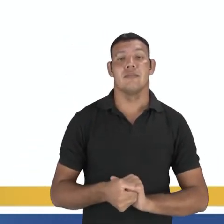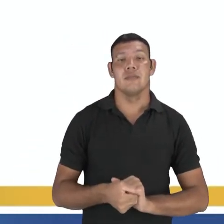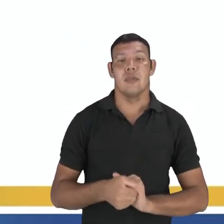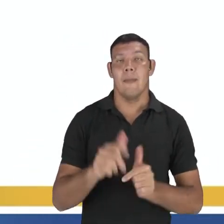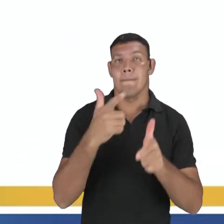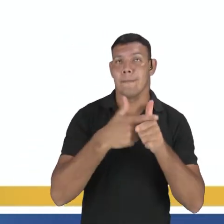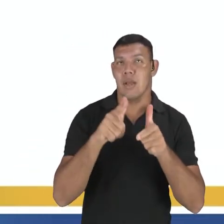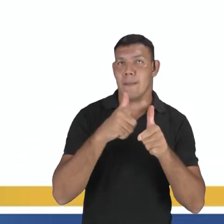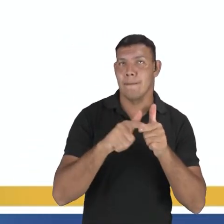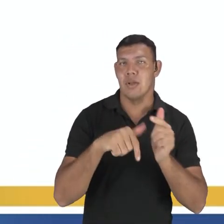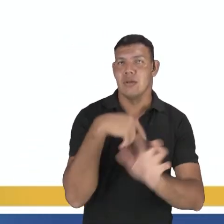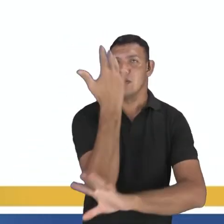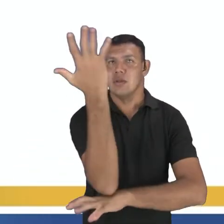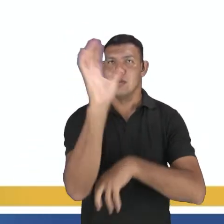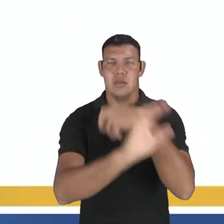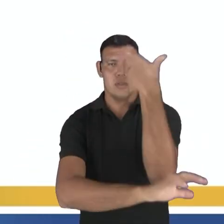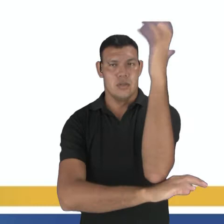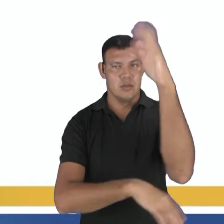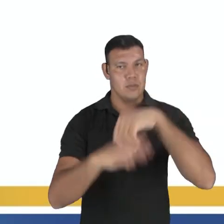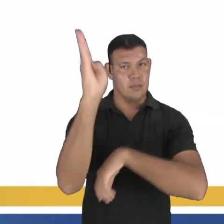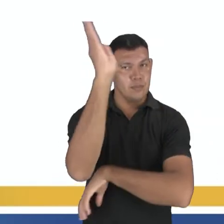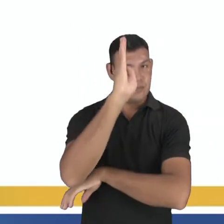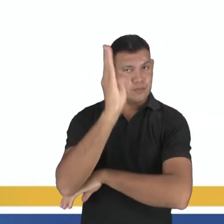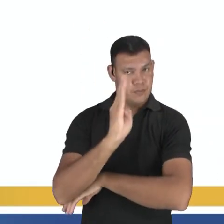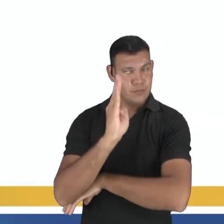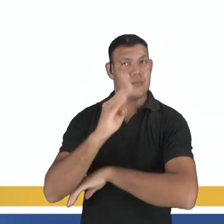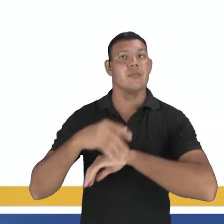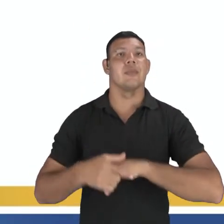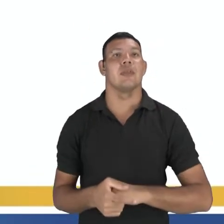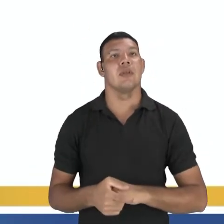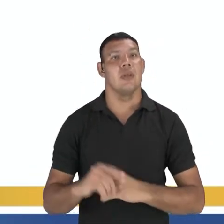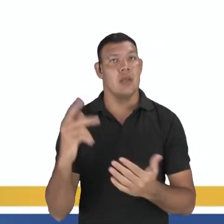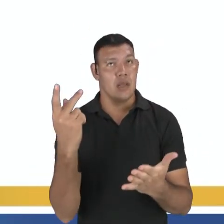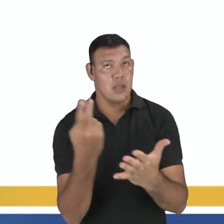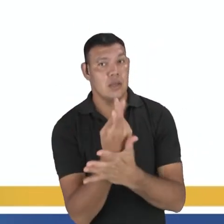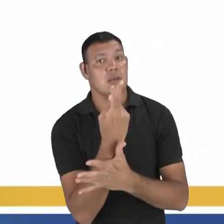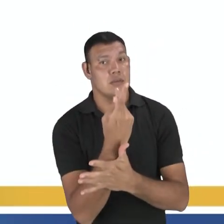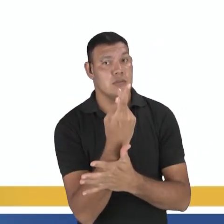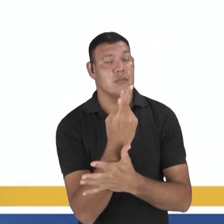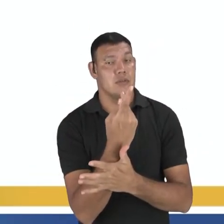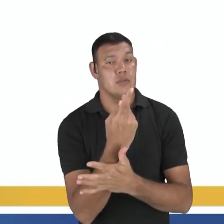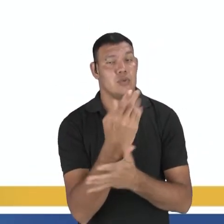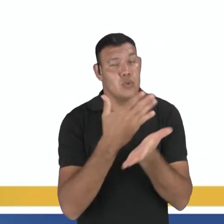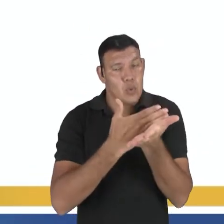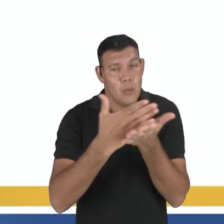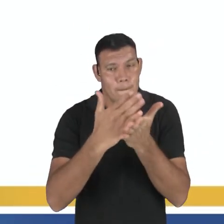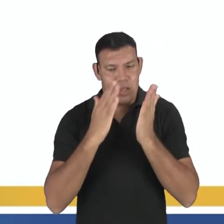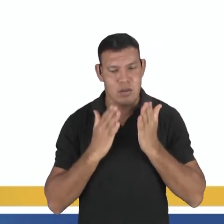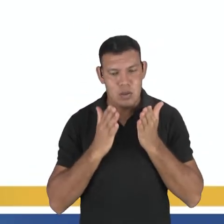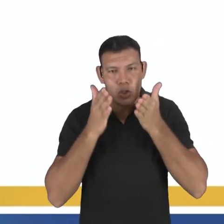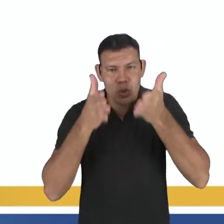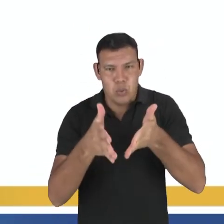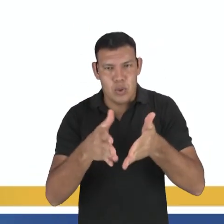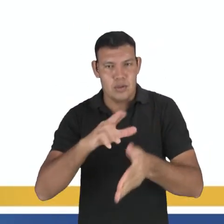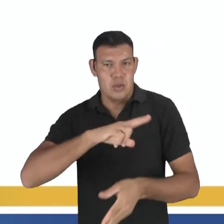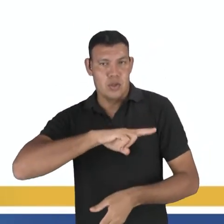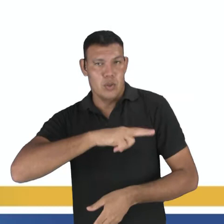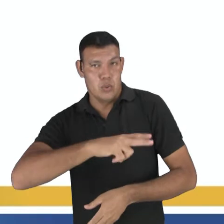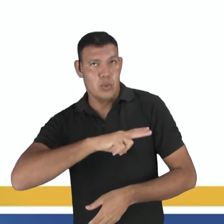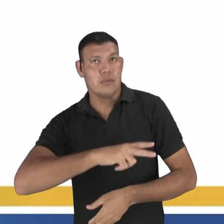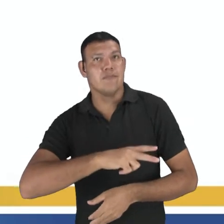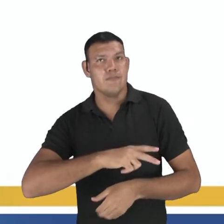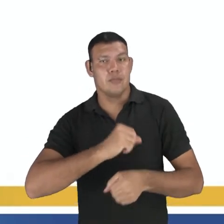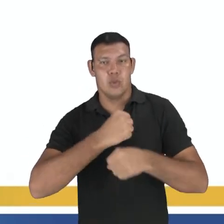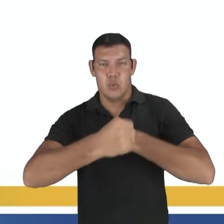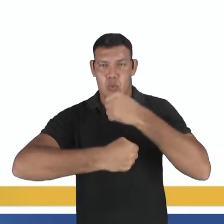principais problemas ambientais no Brasil que acontece desde a chegada dos portugueses em 1500. Então, qual dessas